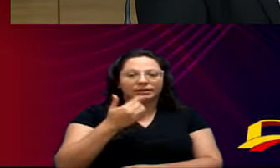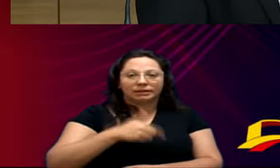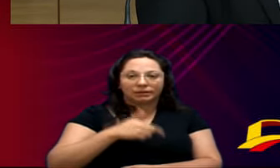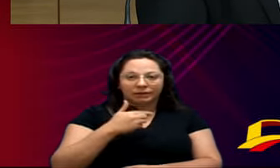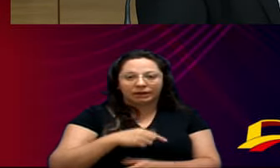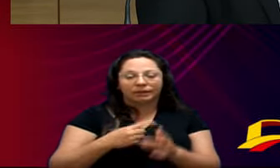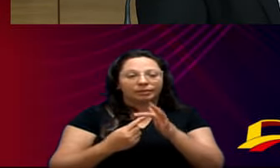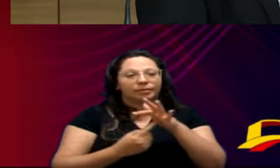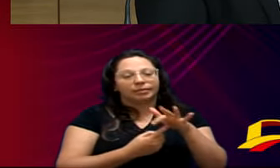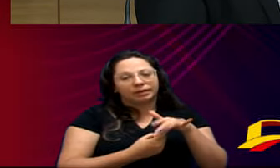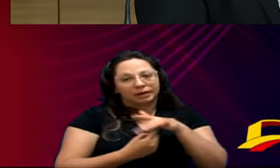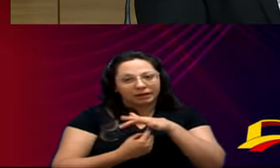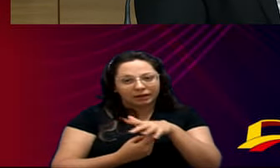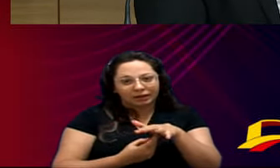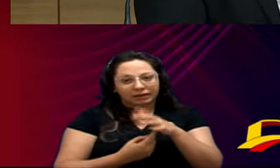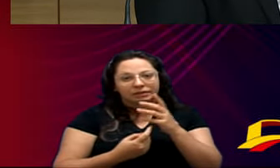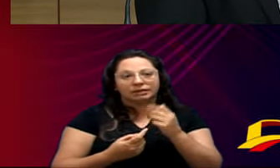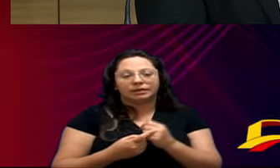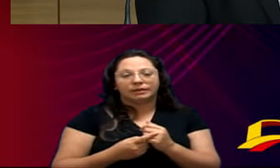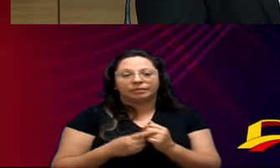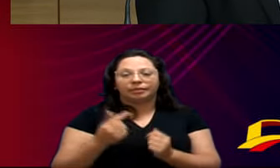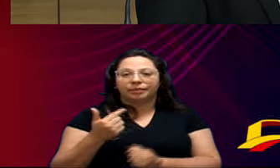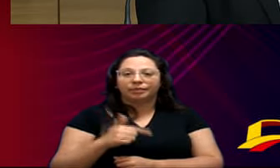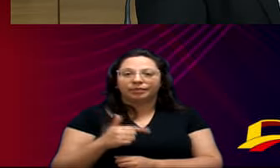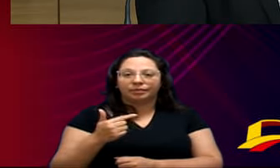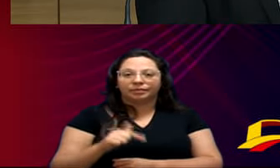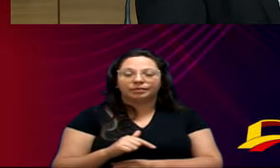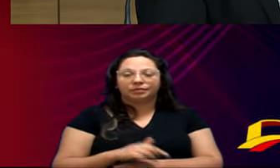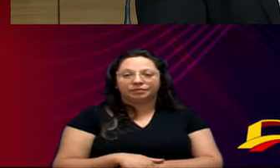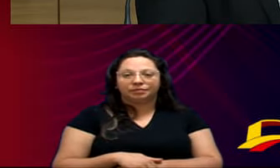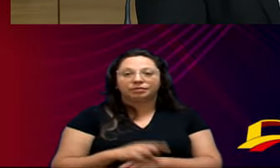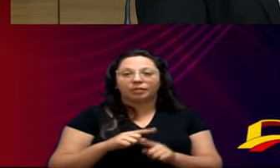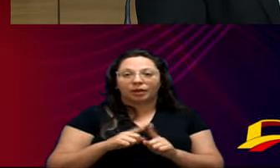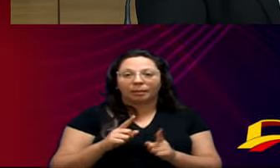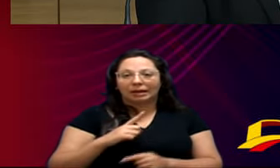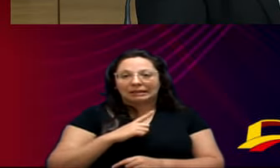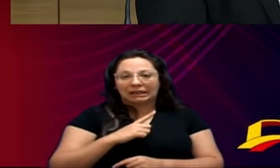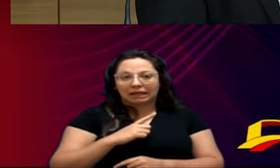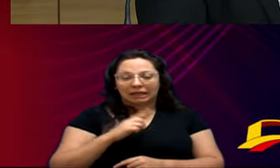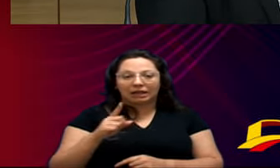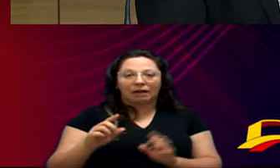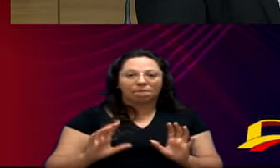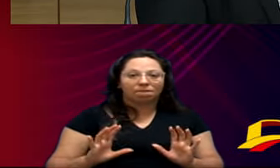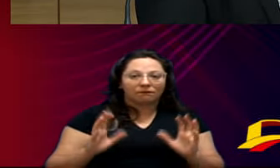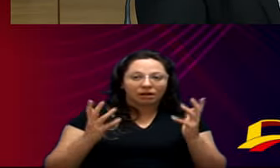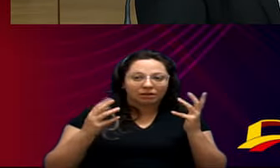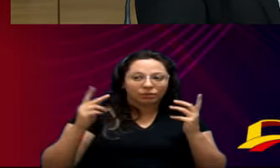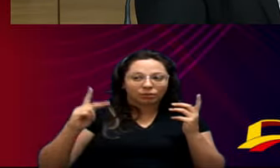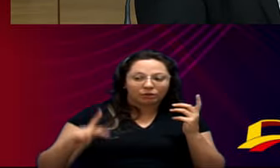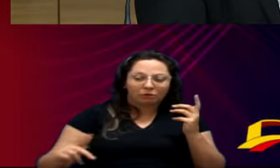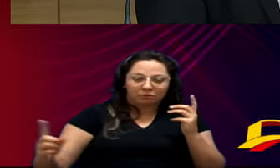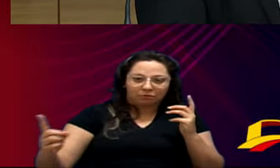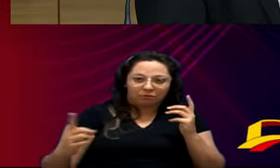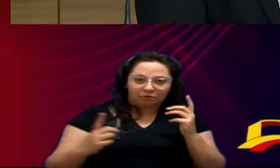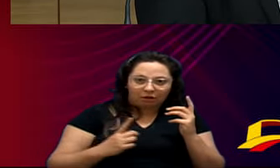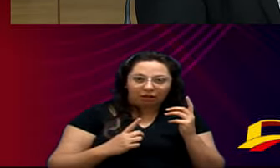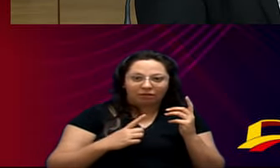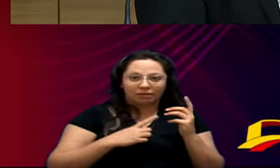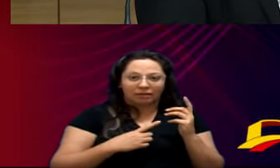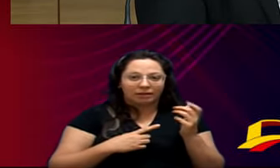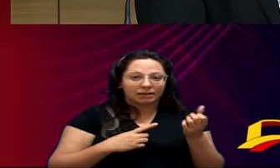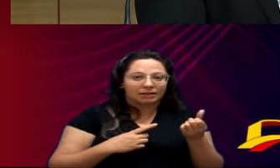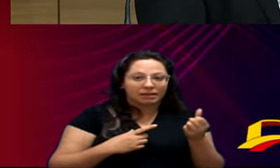praças e nos parques que é obrigação da prefeitura mas quando tem uma inauguração no bairro que o prefeito vem tem seis